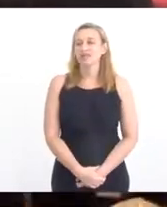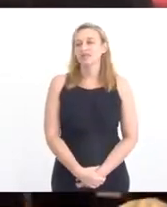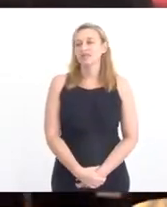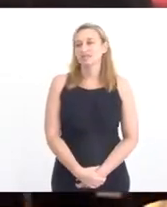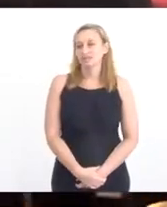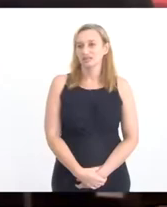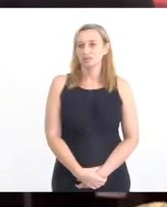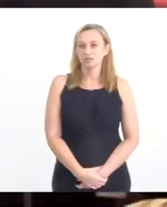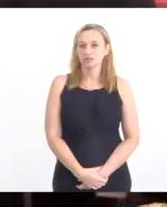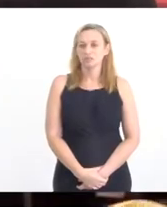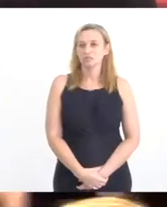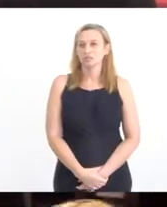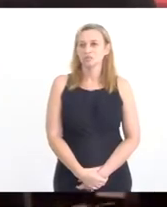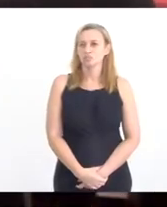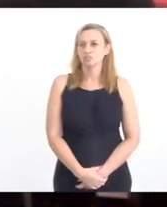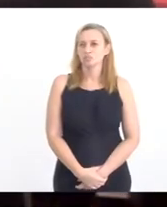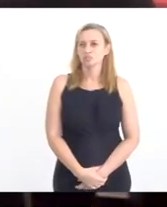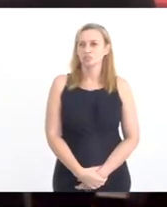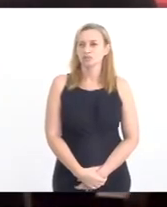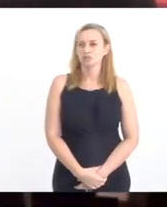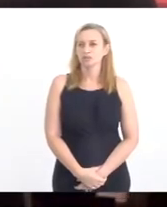E aí